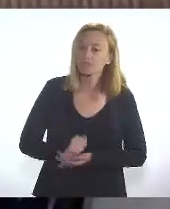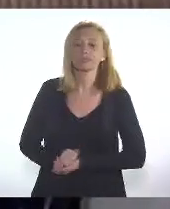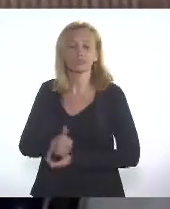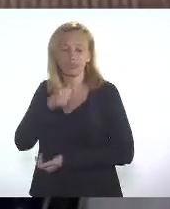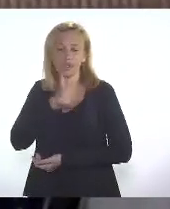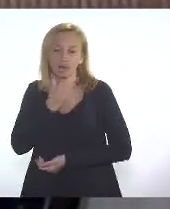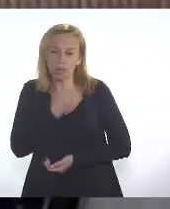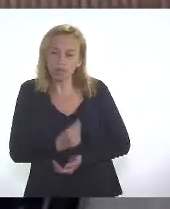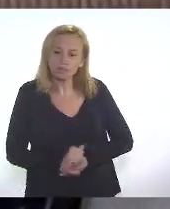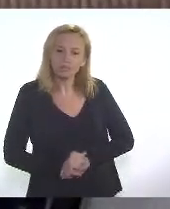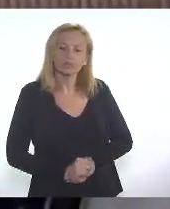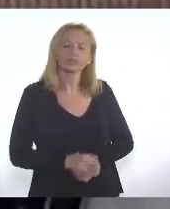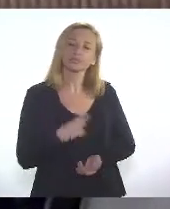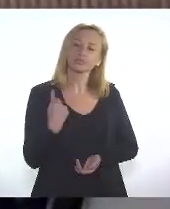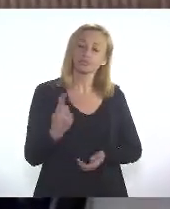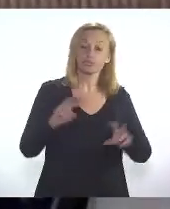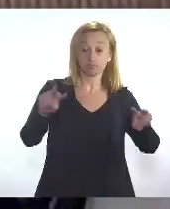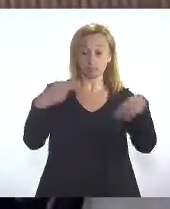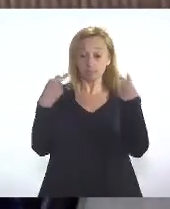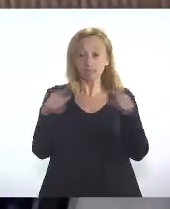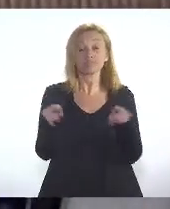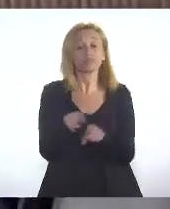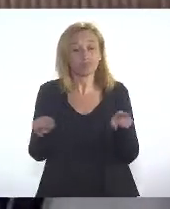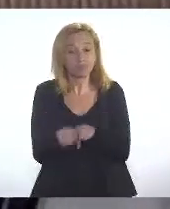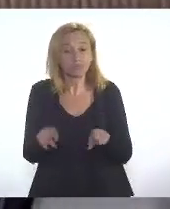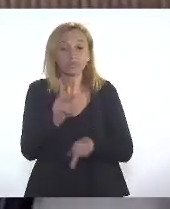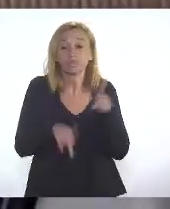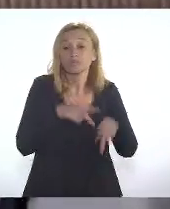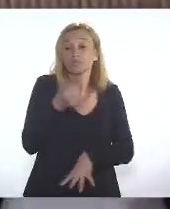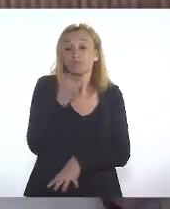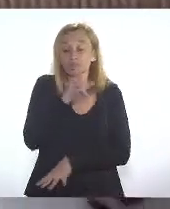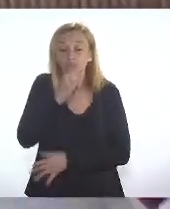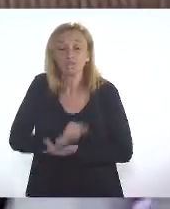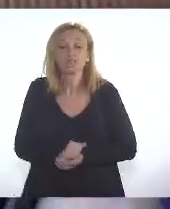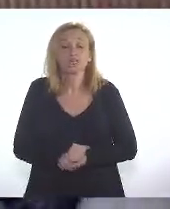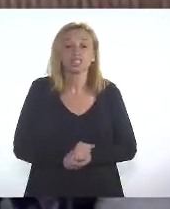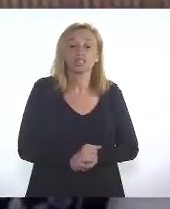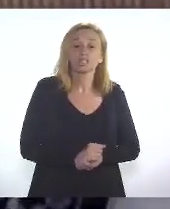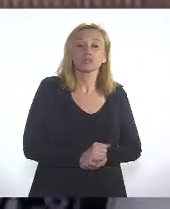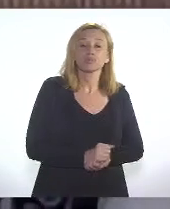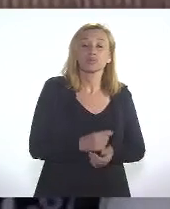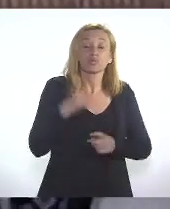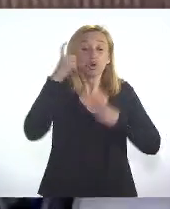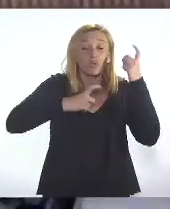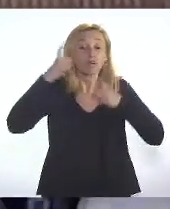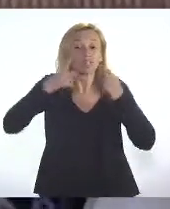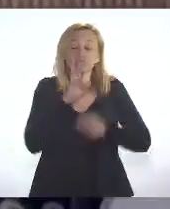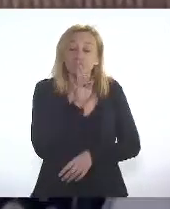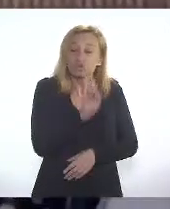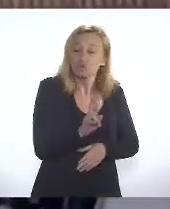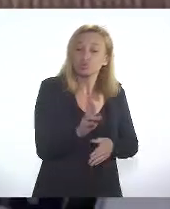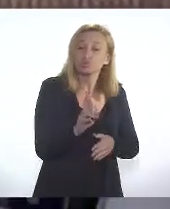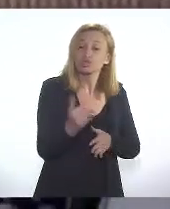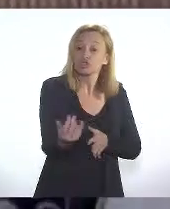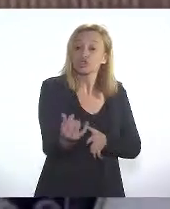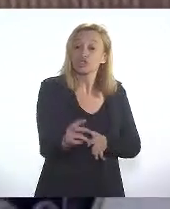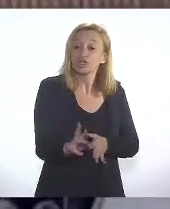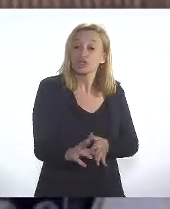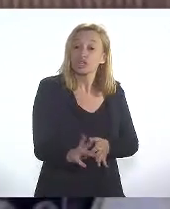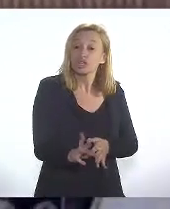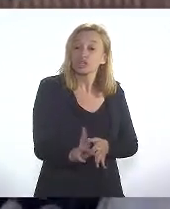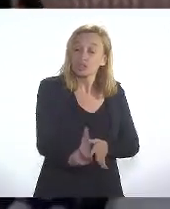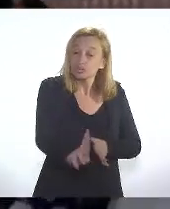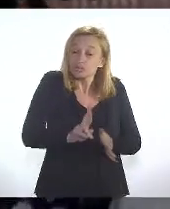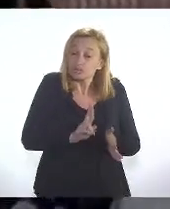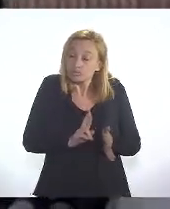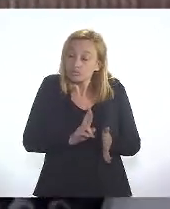companheiras que nos assistem, né, população fluminense, ele é fruto de uma preocupação com os resultados de um estudo que chegou para nós